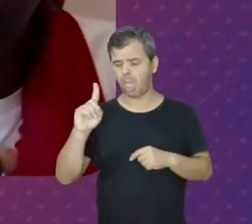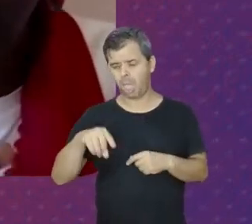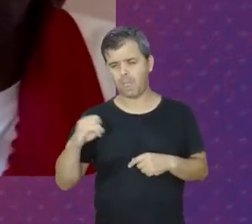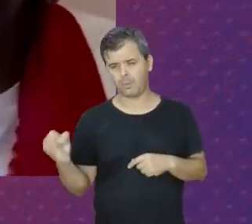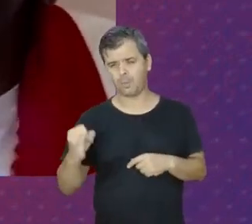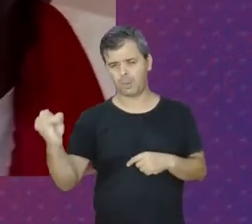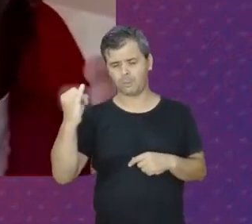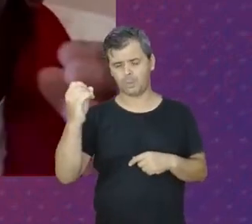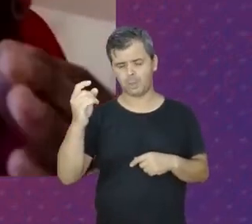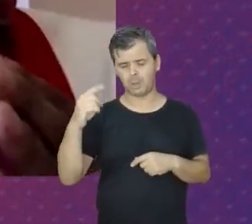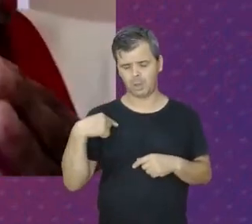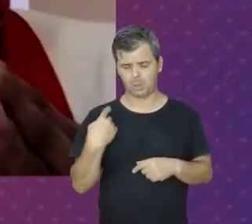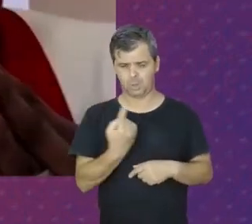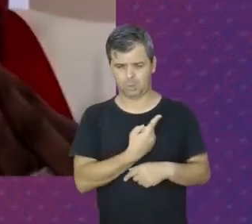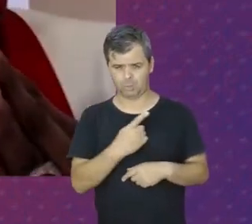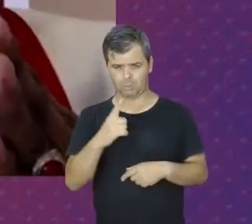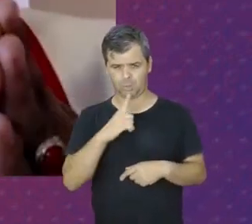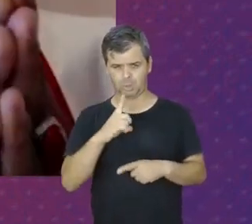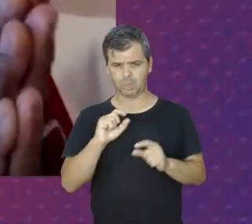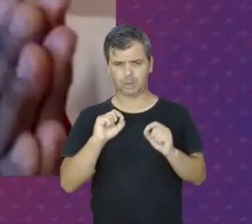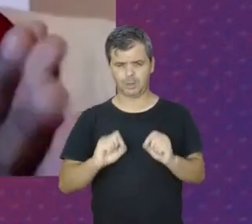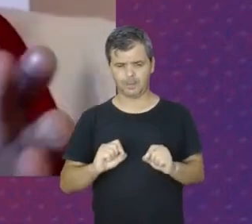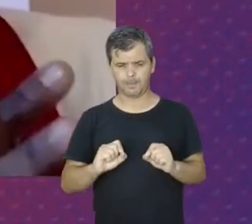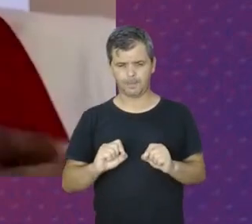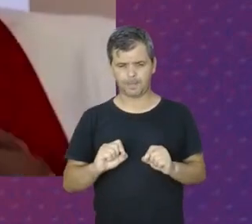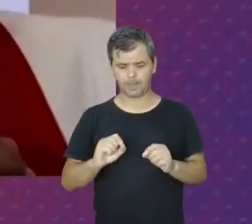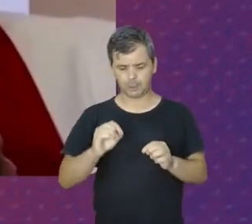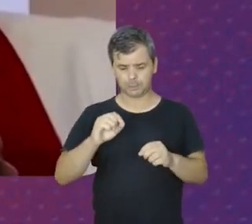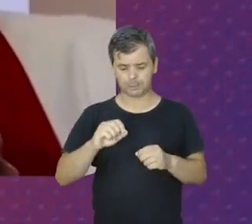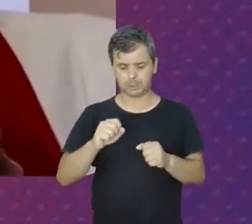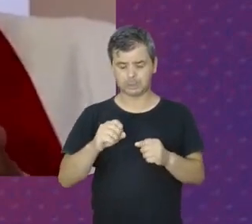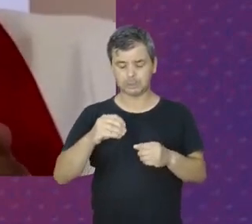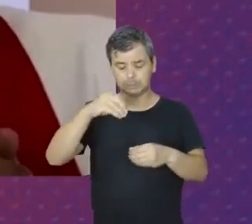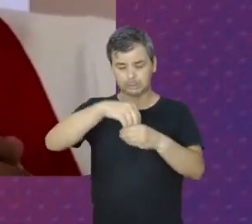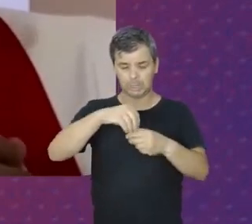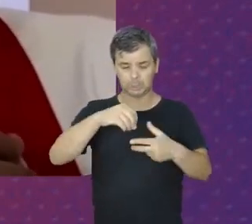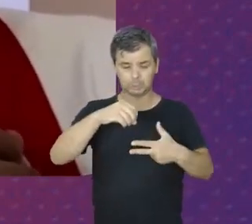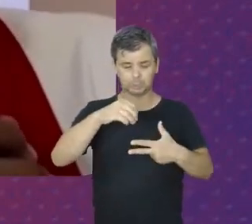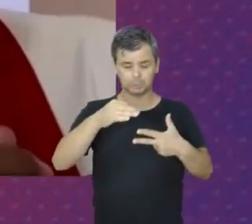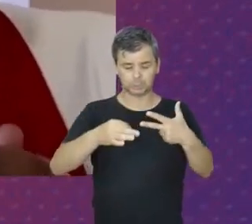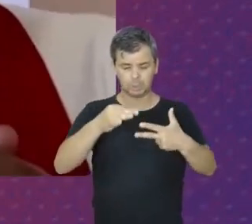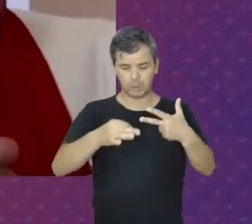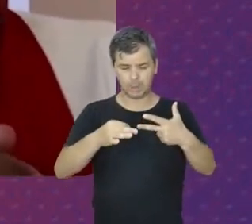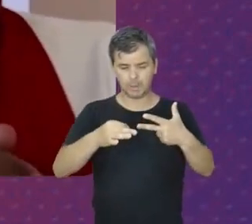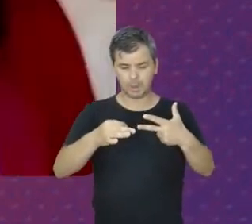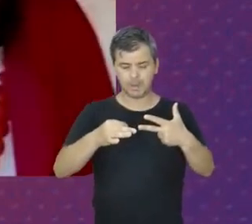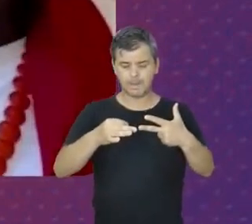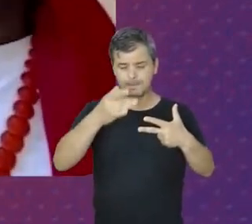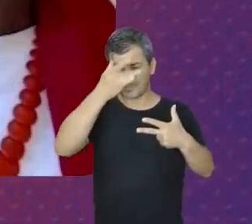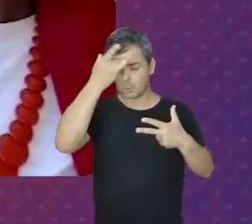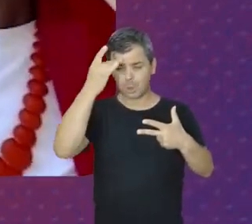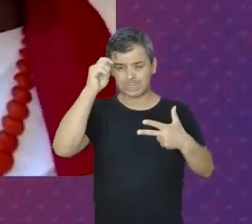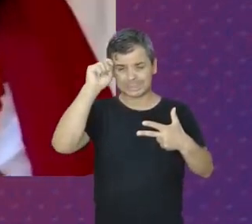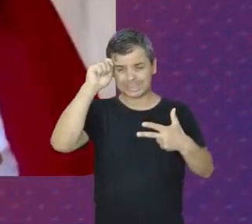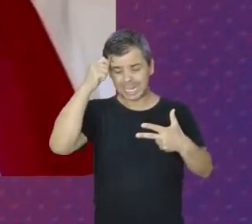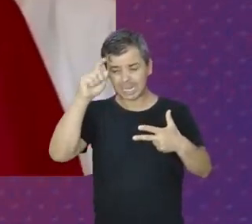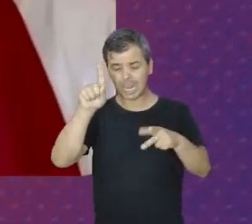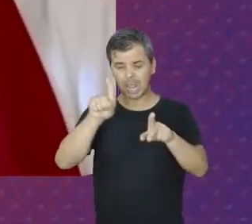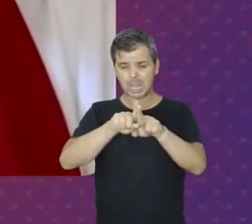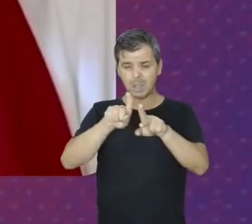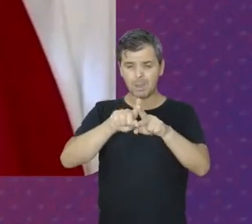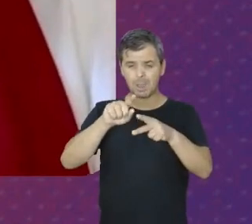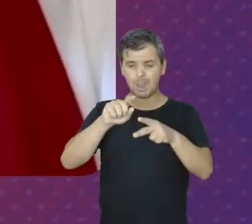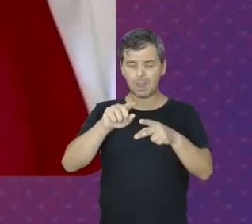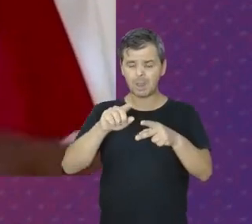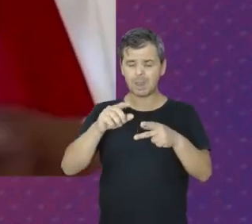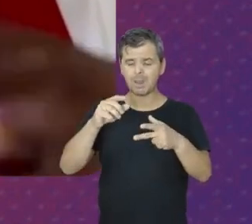para nós. Nós precisamos ter no judiciário mais negros e mais negras. Então, nós